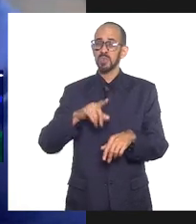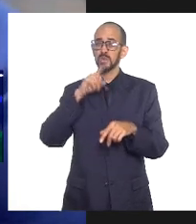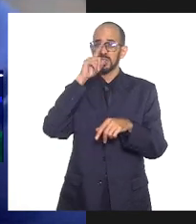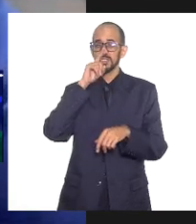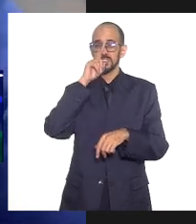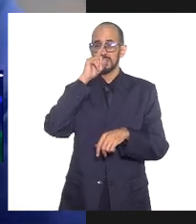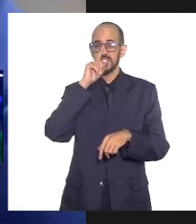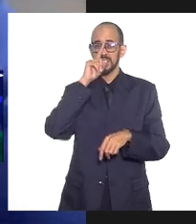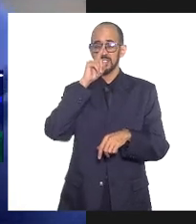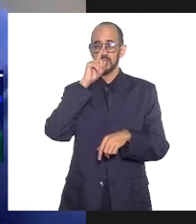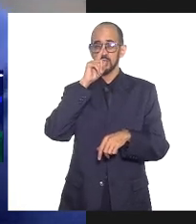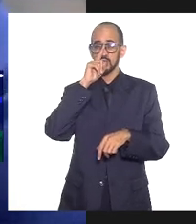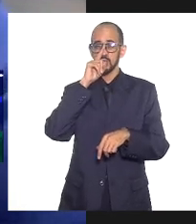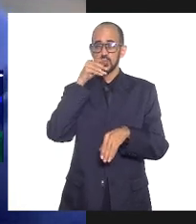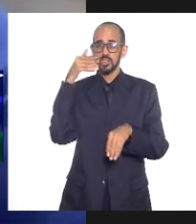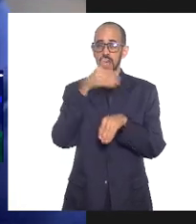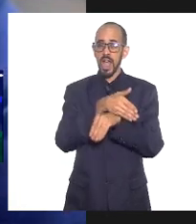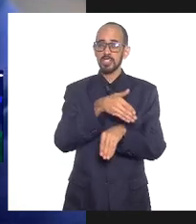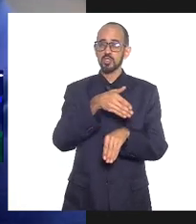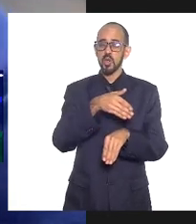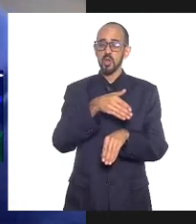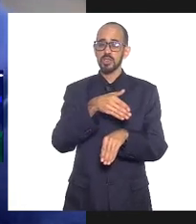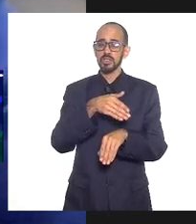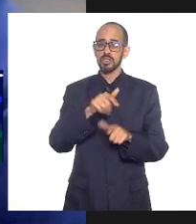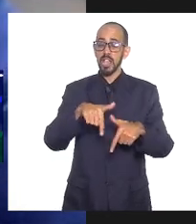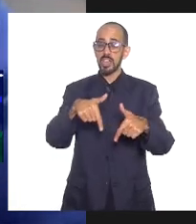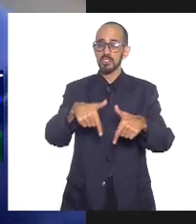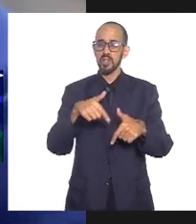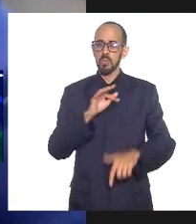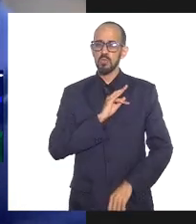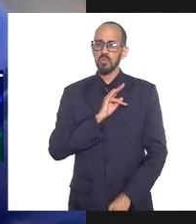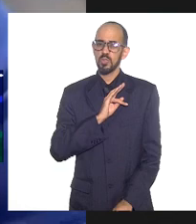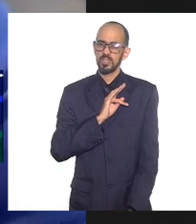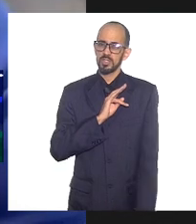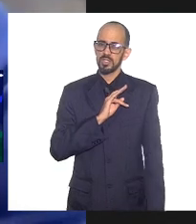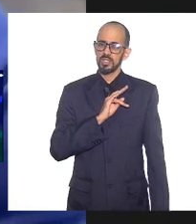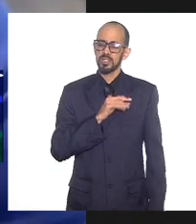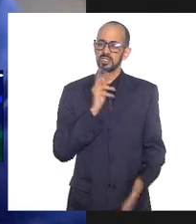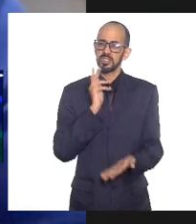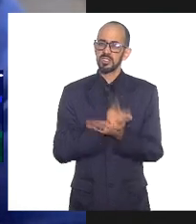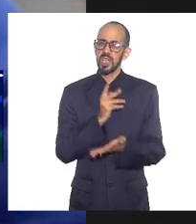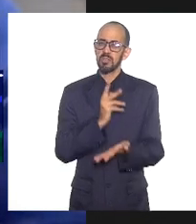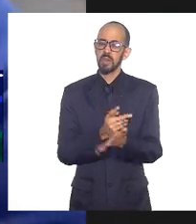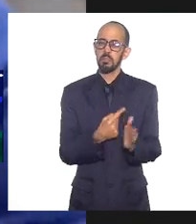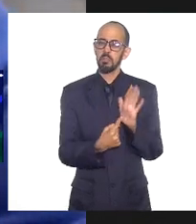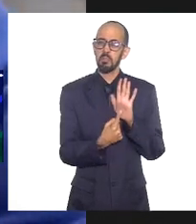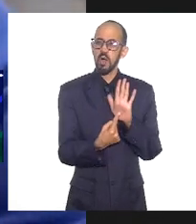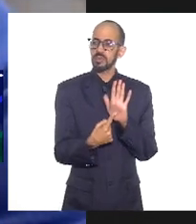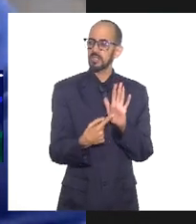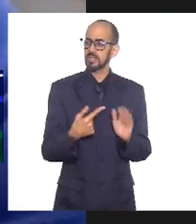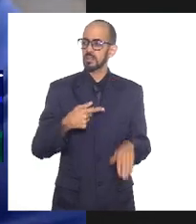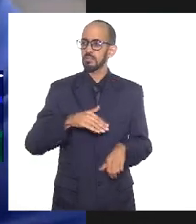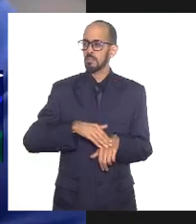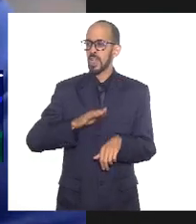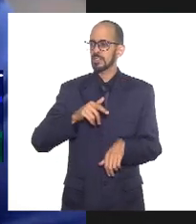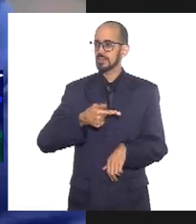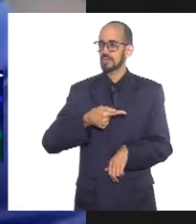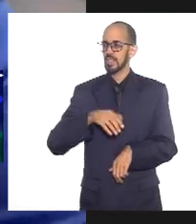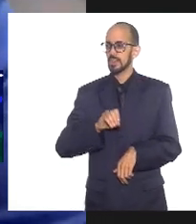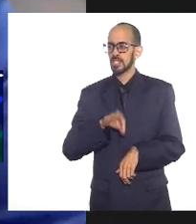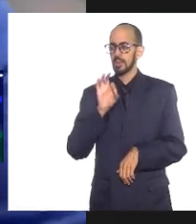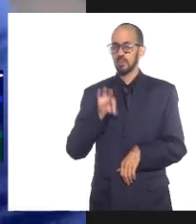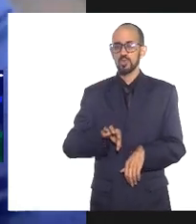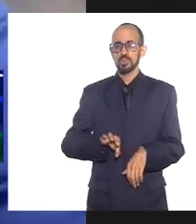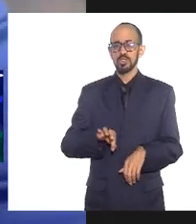em ações policiais. Apontam frequentemente que mais de 70% dessas mortes são